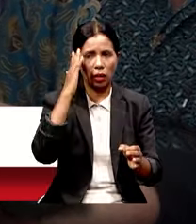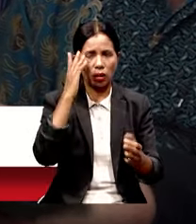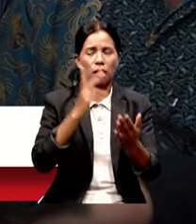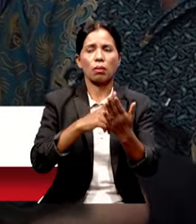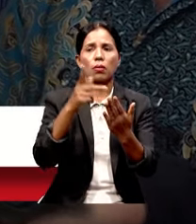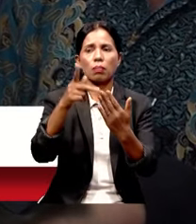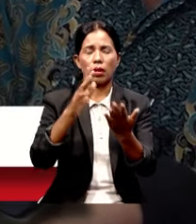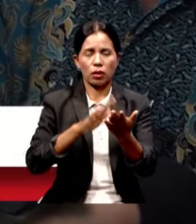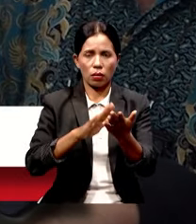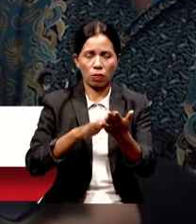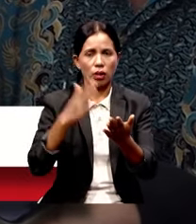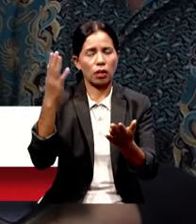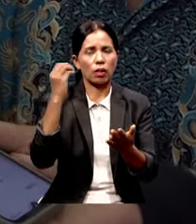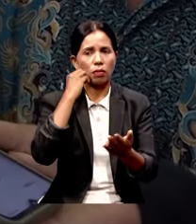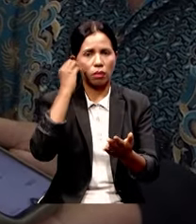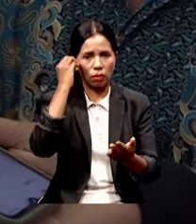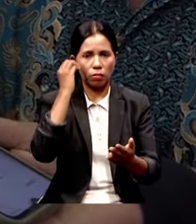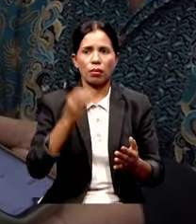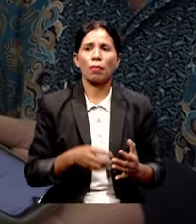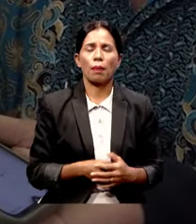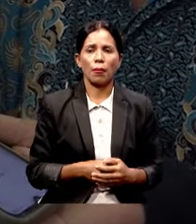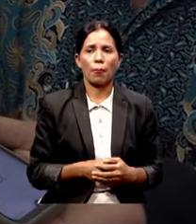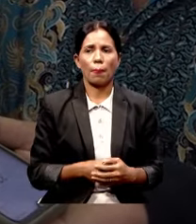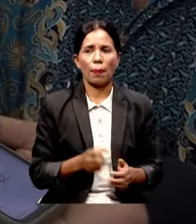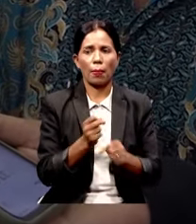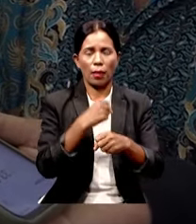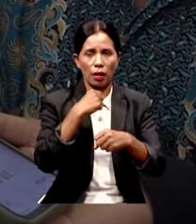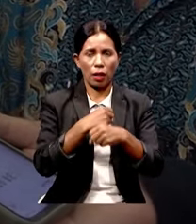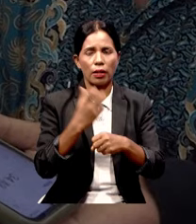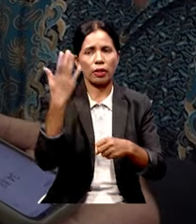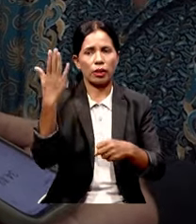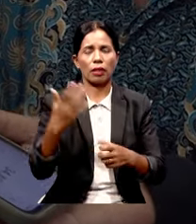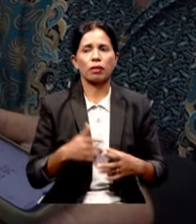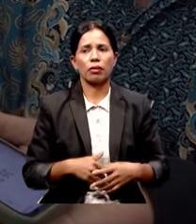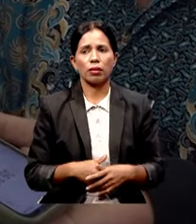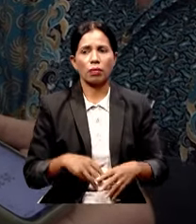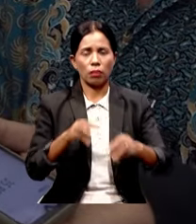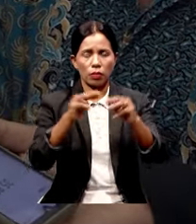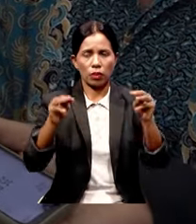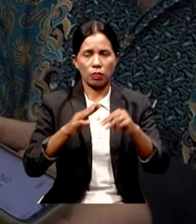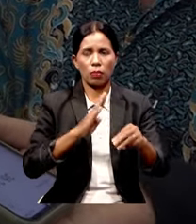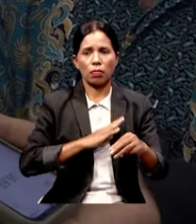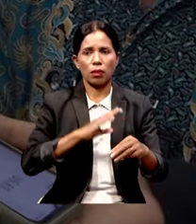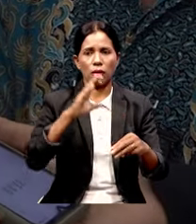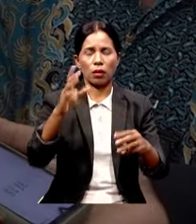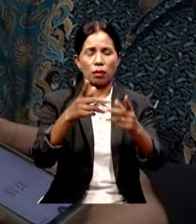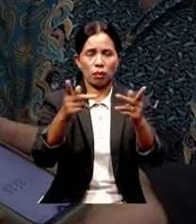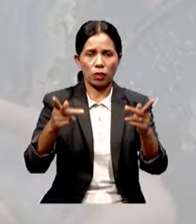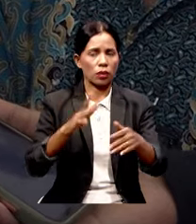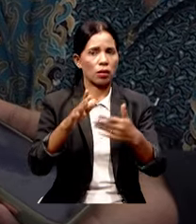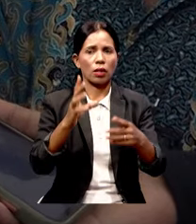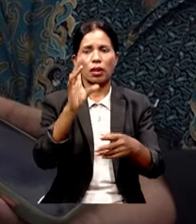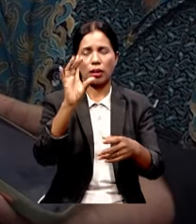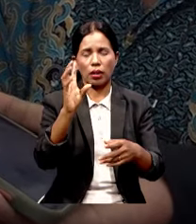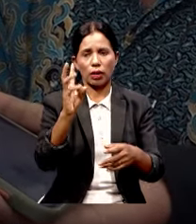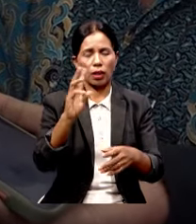programa Escola é uma, ne bem, halo e a município de Baucau e aposto nem Rotuquedas,